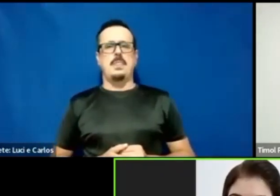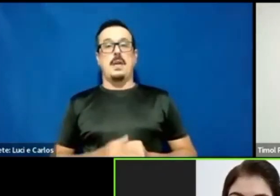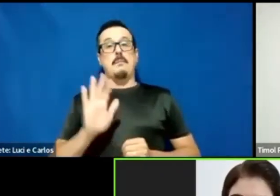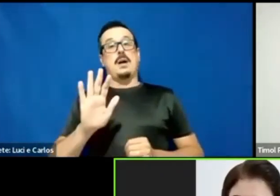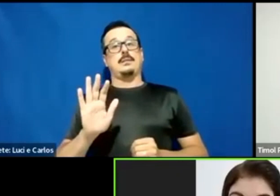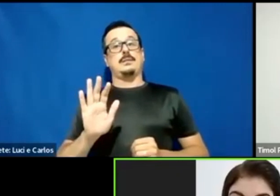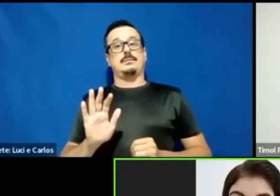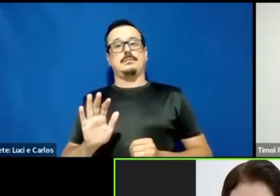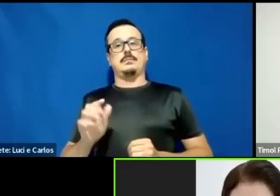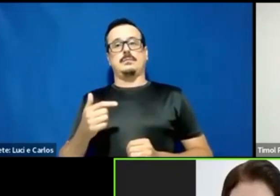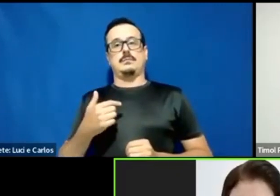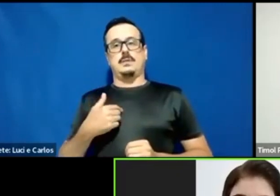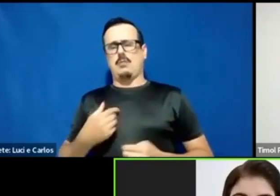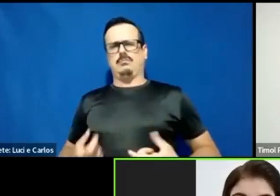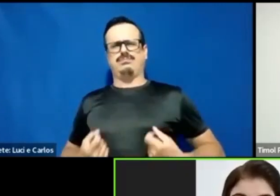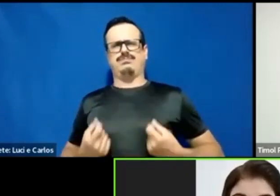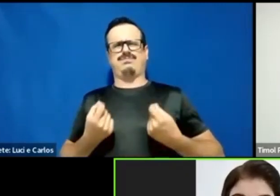benefícios que eu tive no câncer.